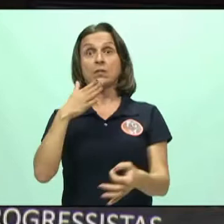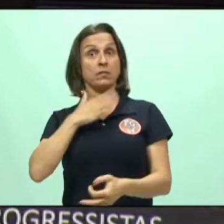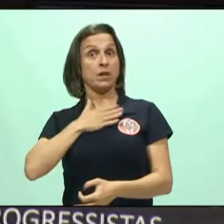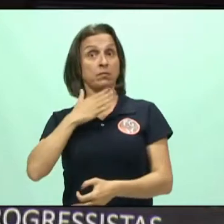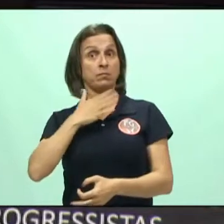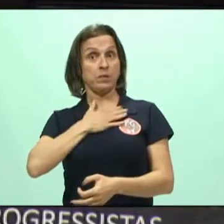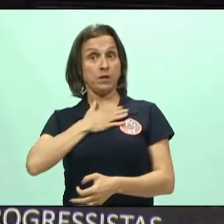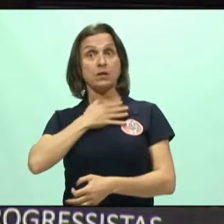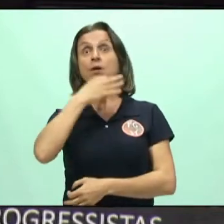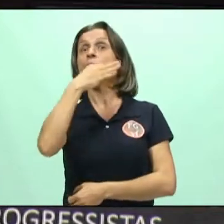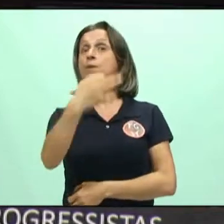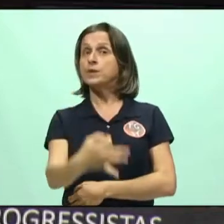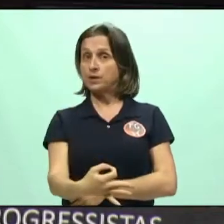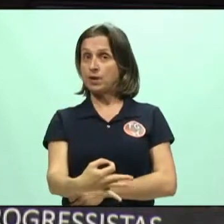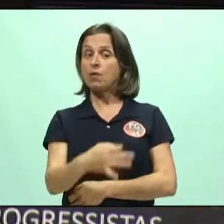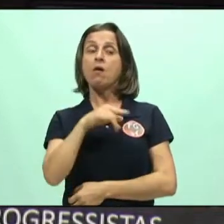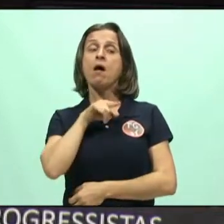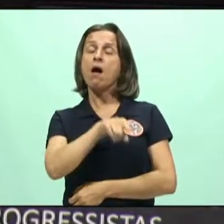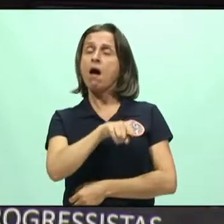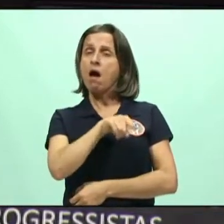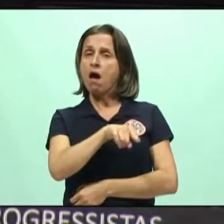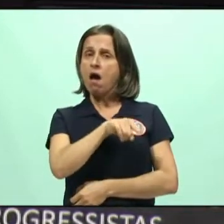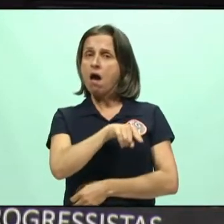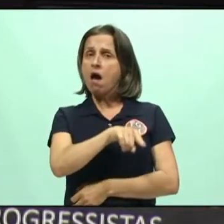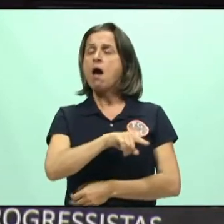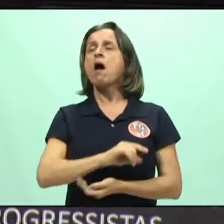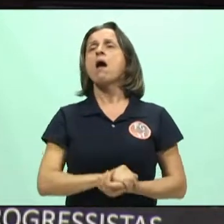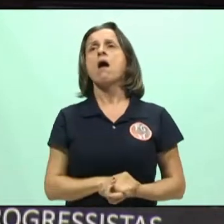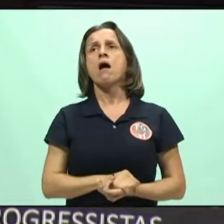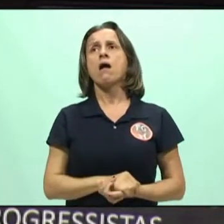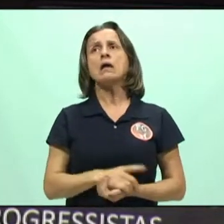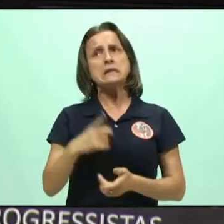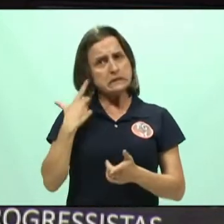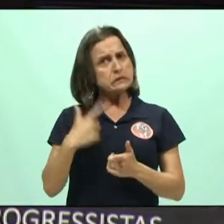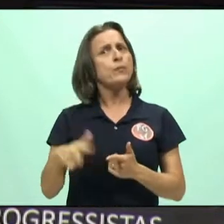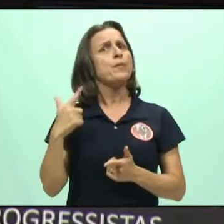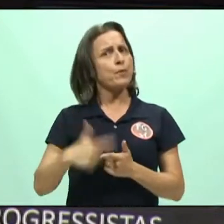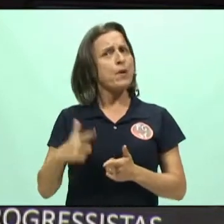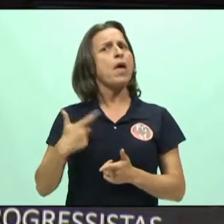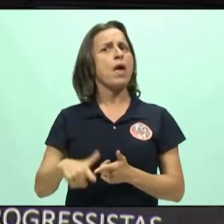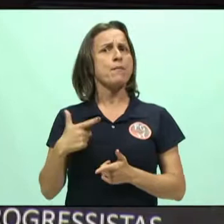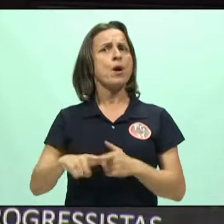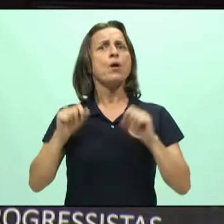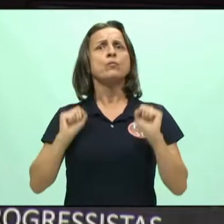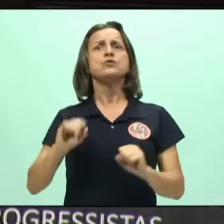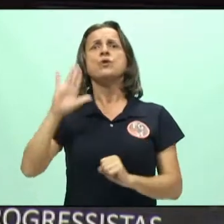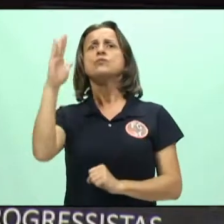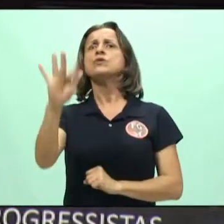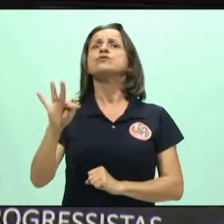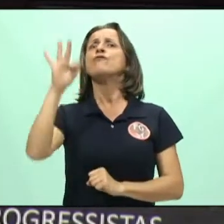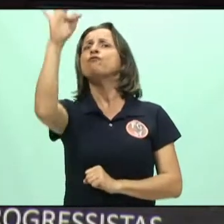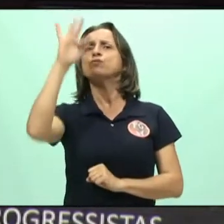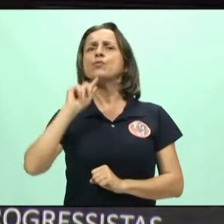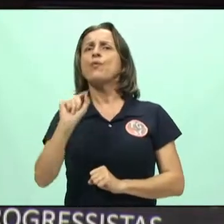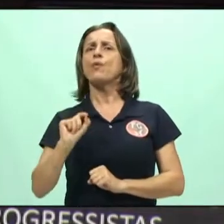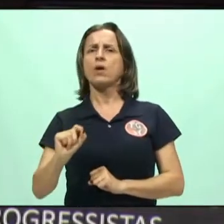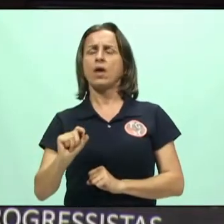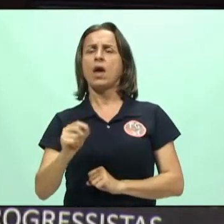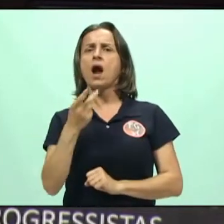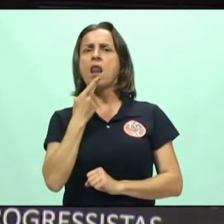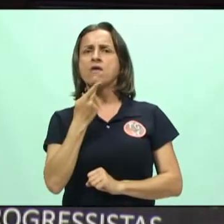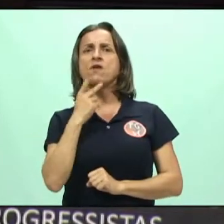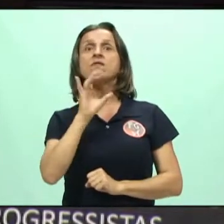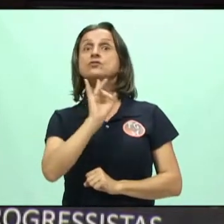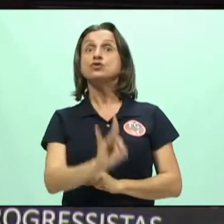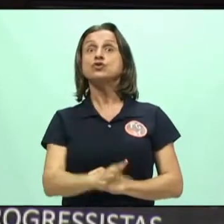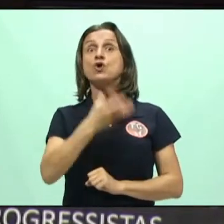opinião ele se revestia de um de um problema que Poderia gerar futuramente que é o que ela dizia que só